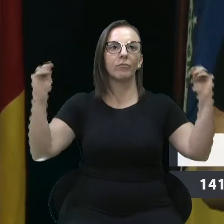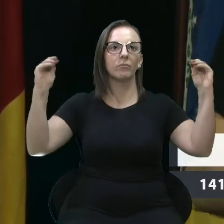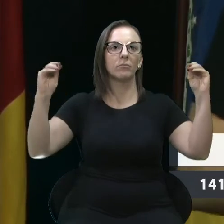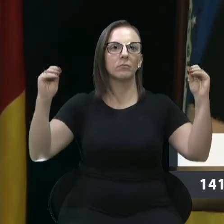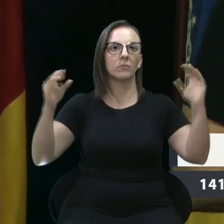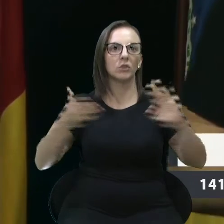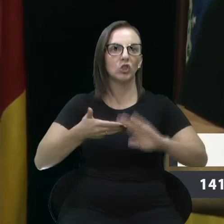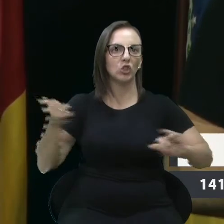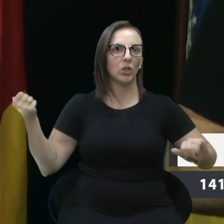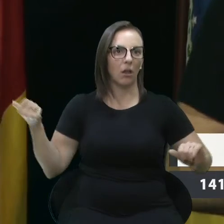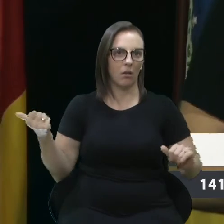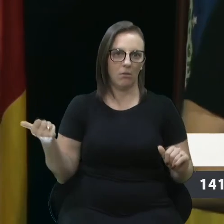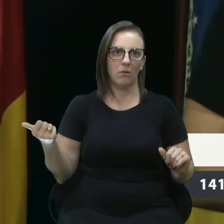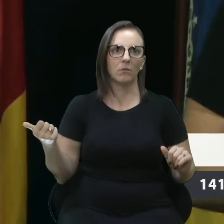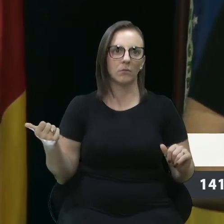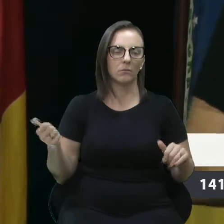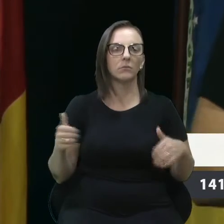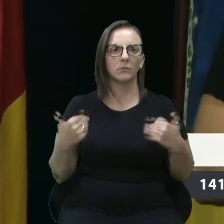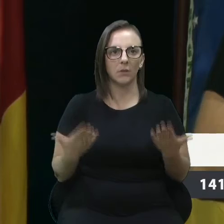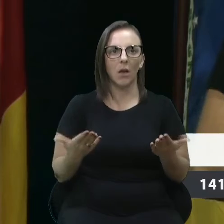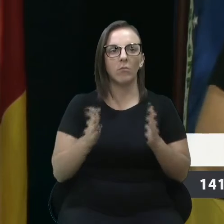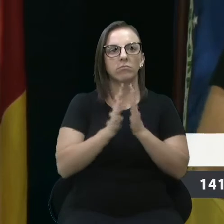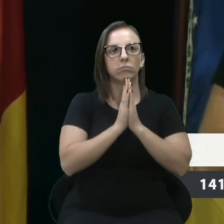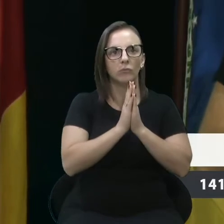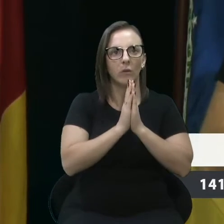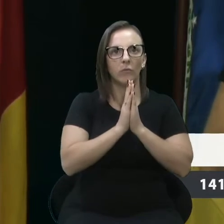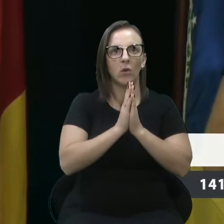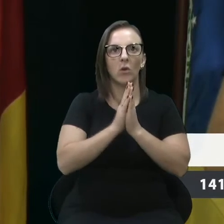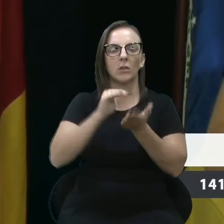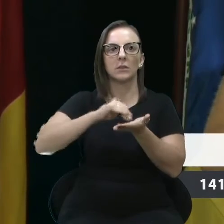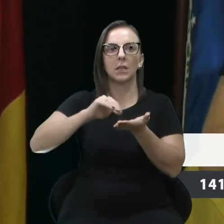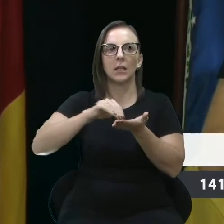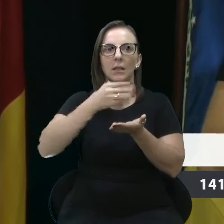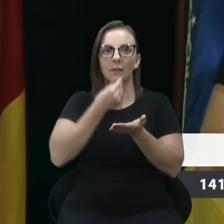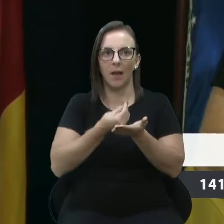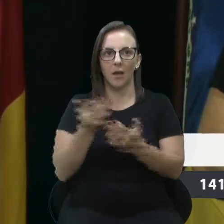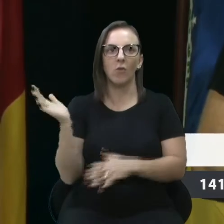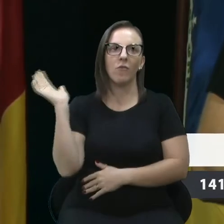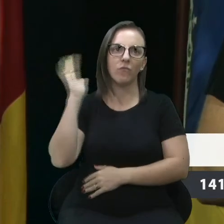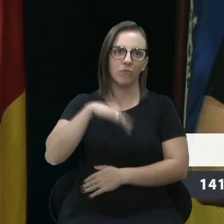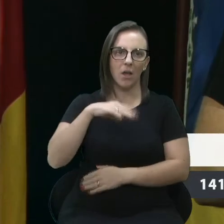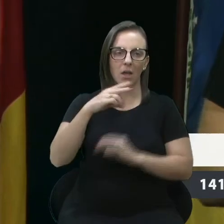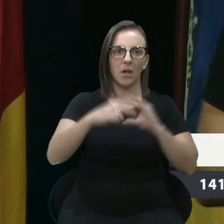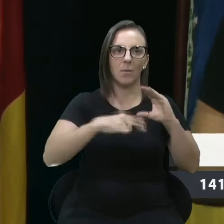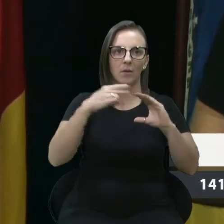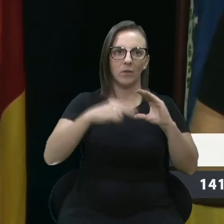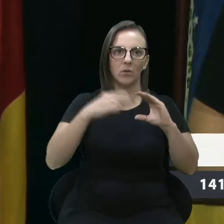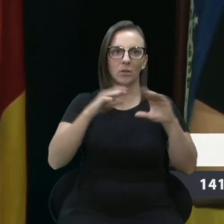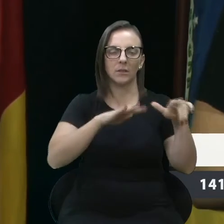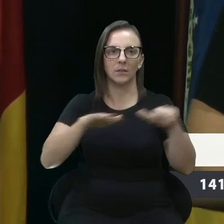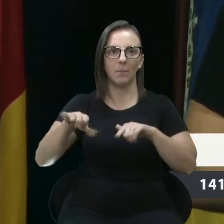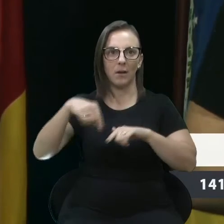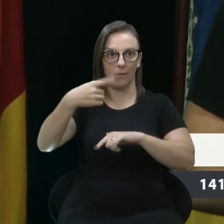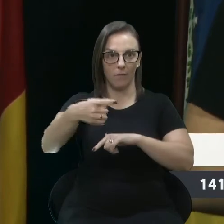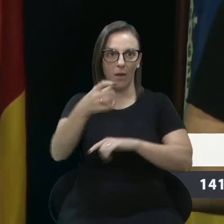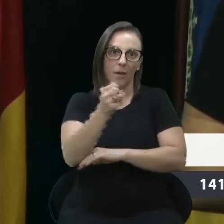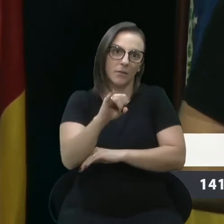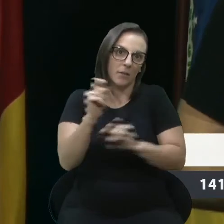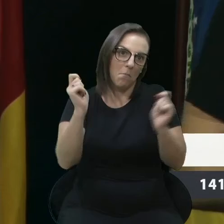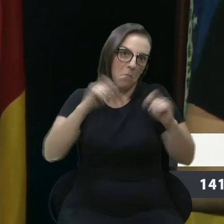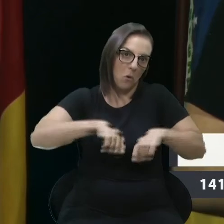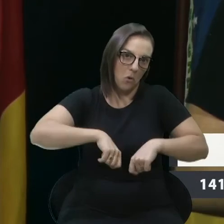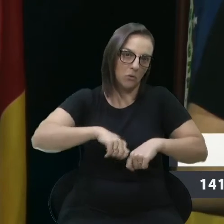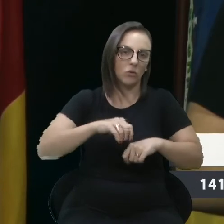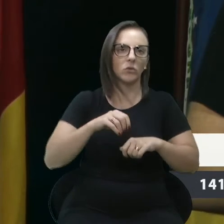os horários. Então fica aqui o meu apelo para que o secretário Alfonso venha até a casa, né, semana que vem, se possível, certamente